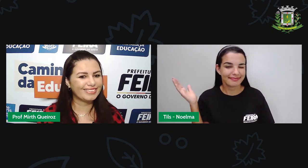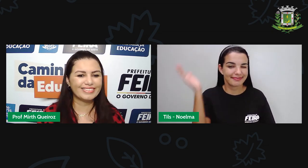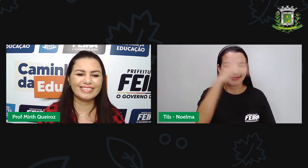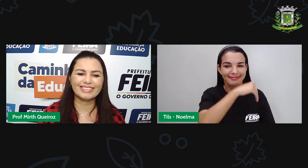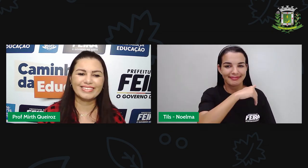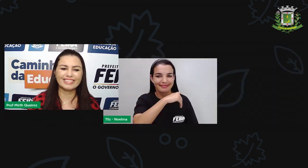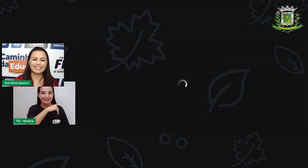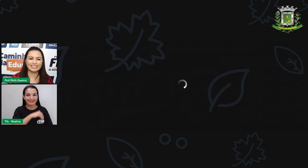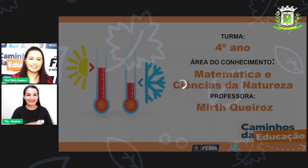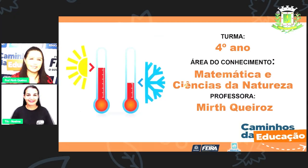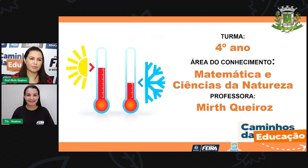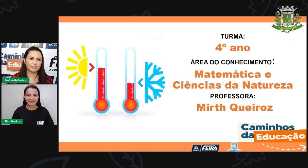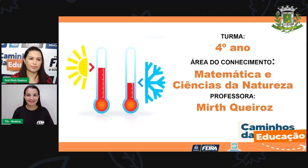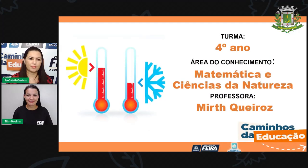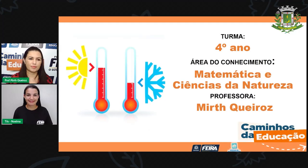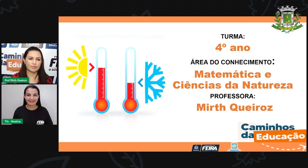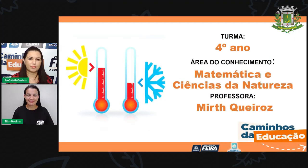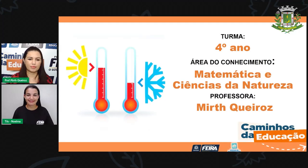lá?